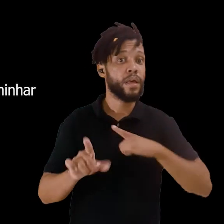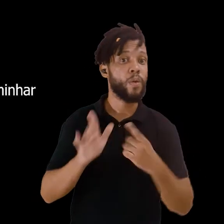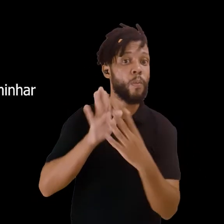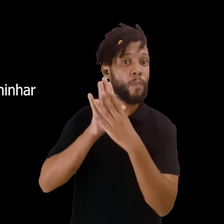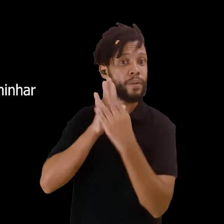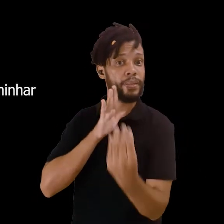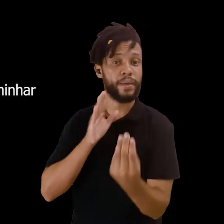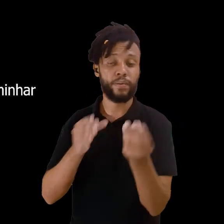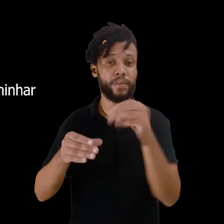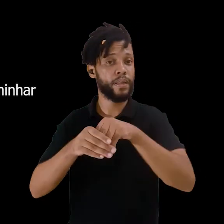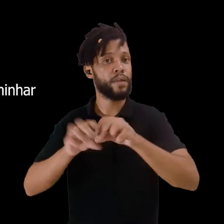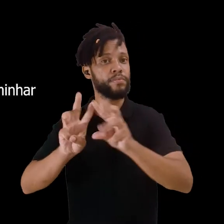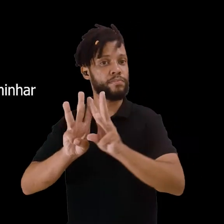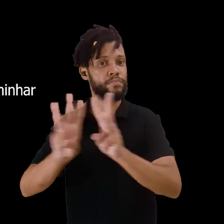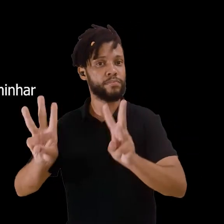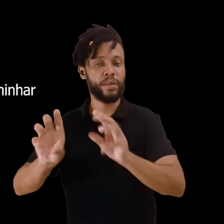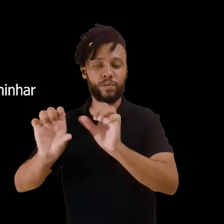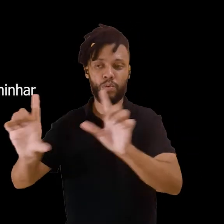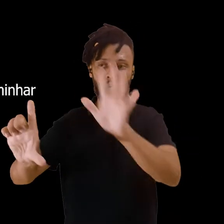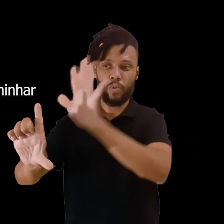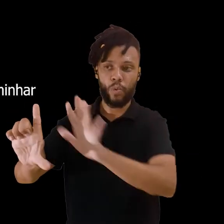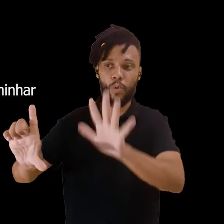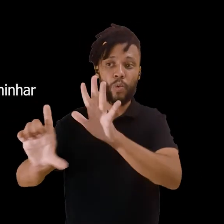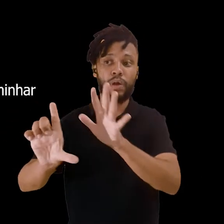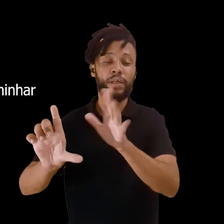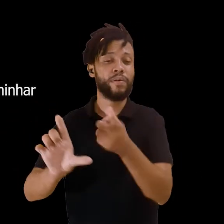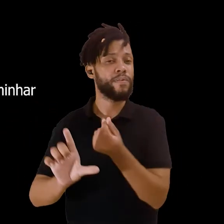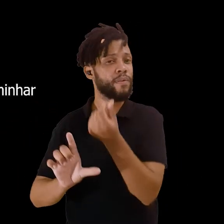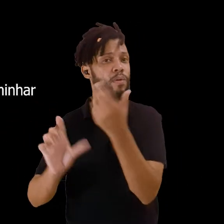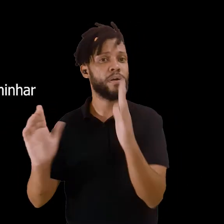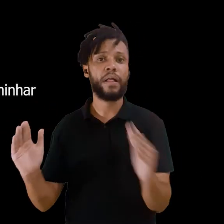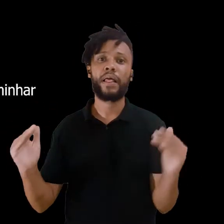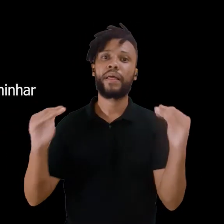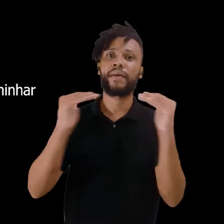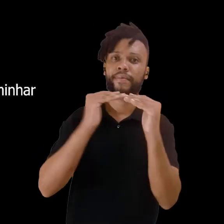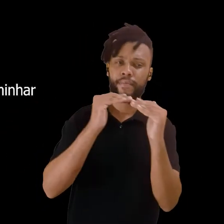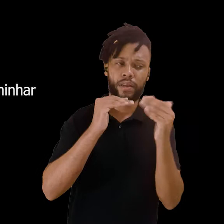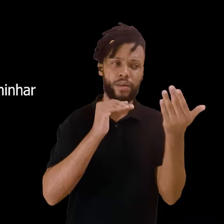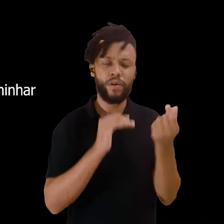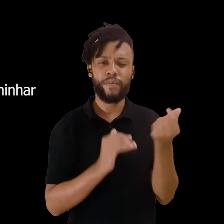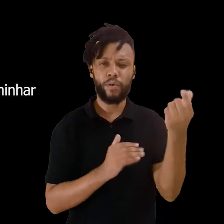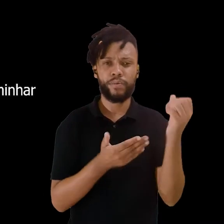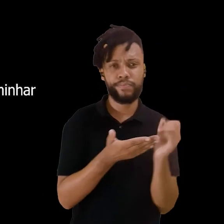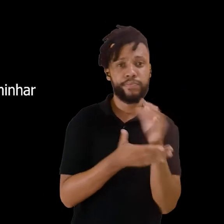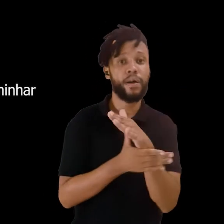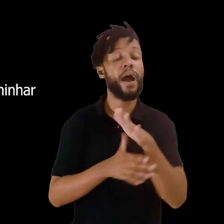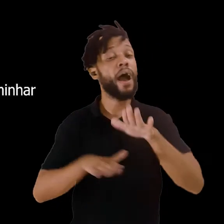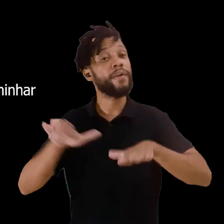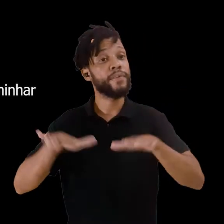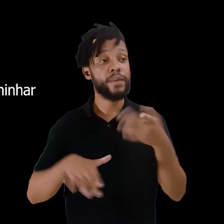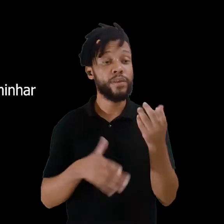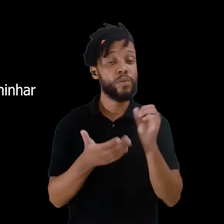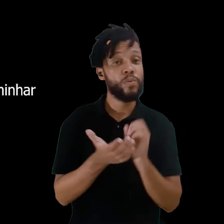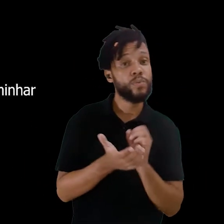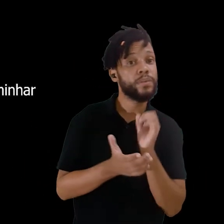no site, com o valor equivalente ao valor que foi depositado. Às vezes, o depósito é